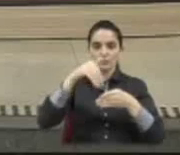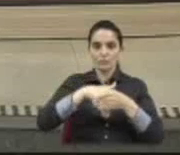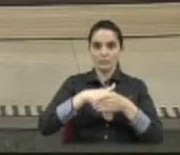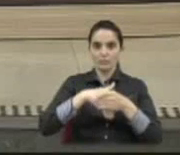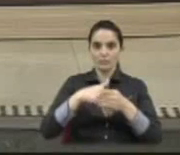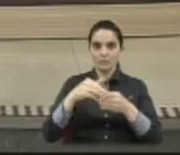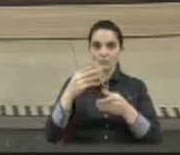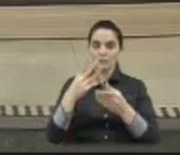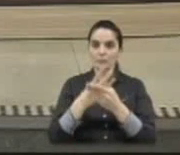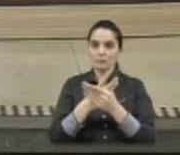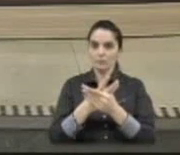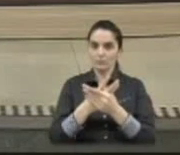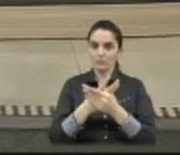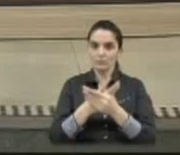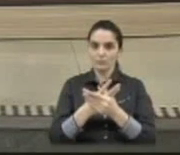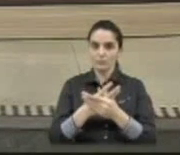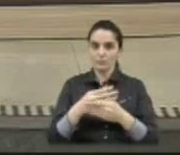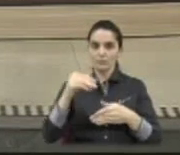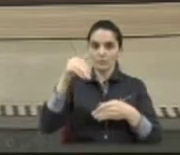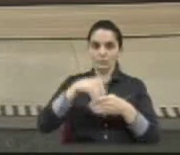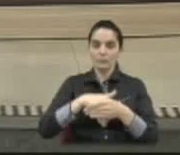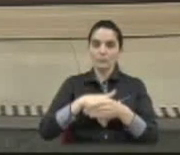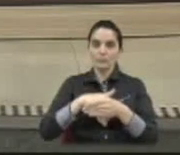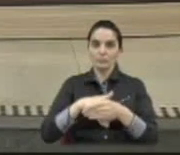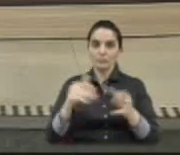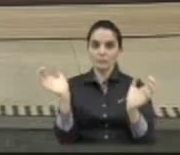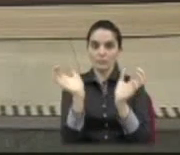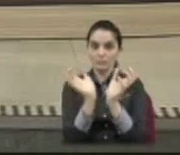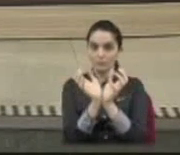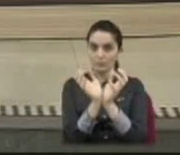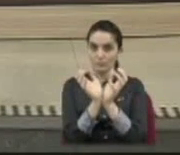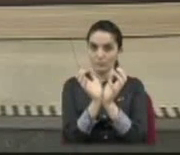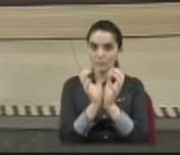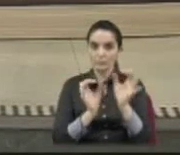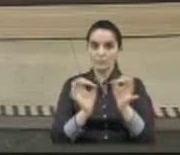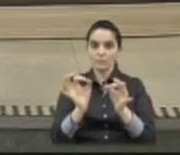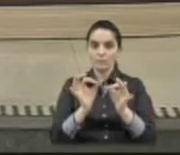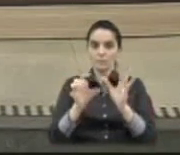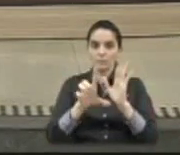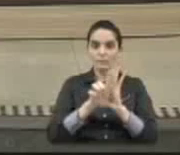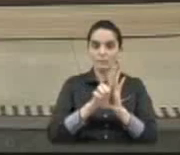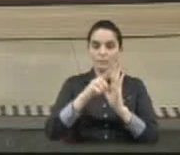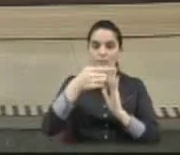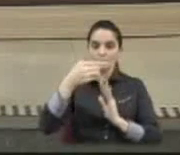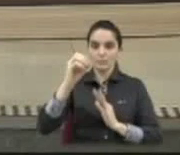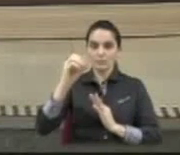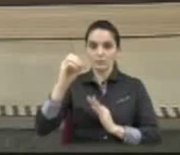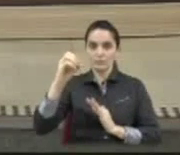que sejam votadas em bloco as seguintes emendas ao projeto de lei